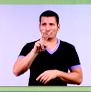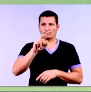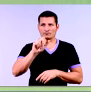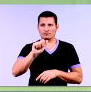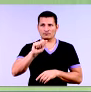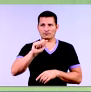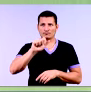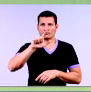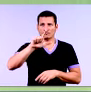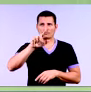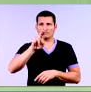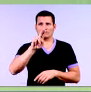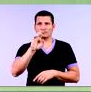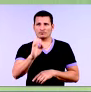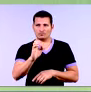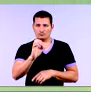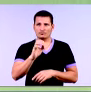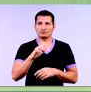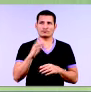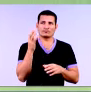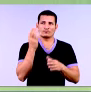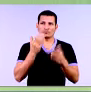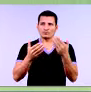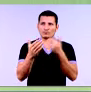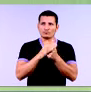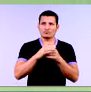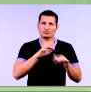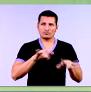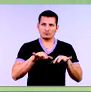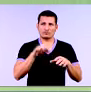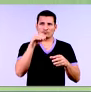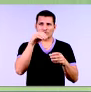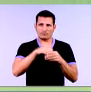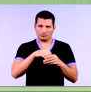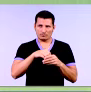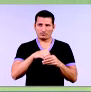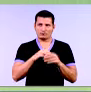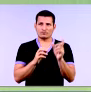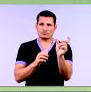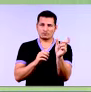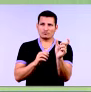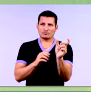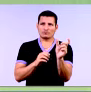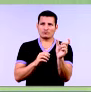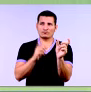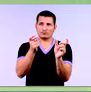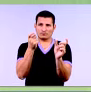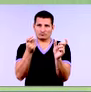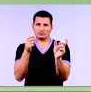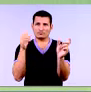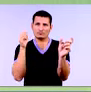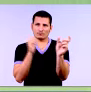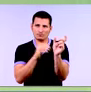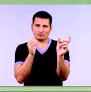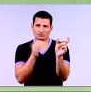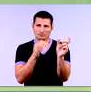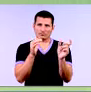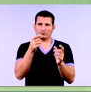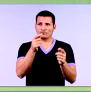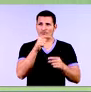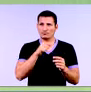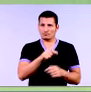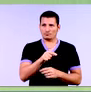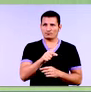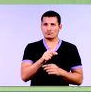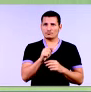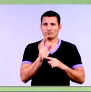digitado dentro do valor, eu estou recuperando e colocando dentro da variável x. E aqui embaixo, eu estou mostrando